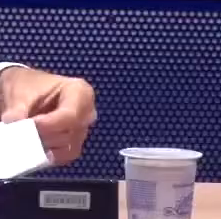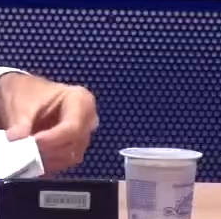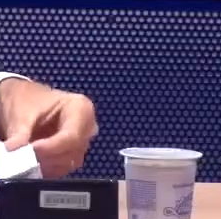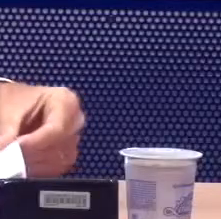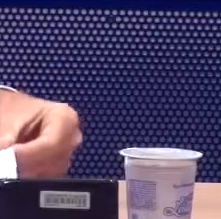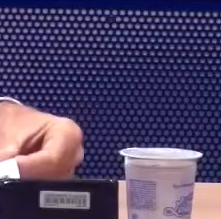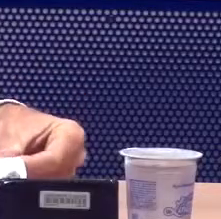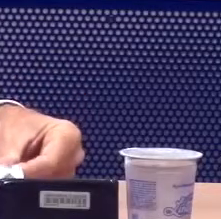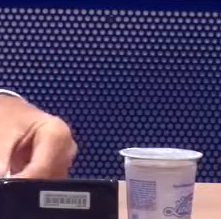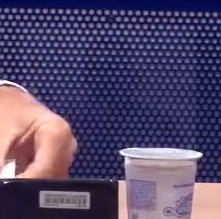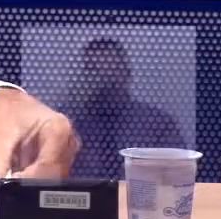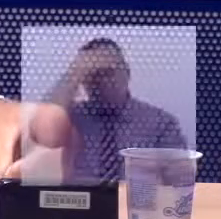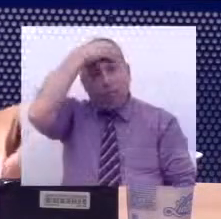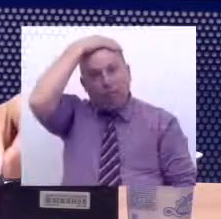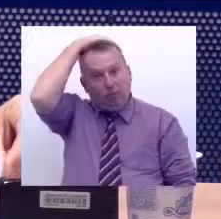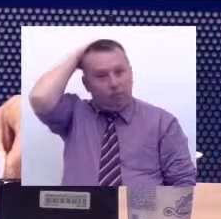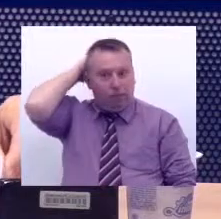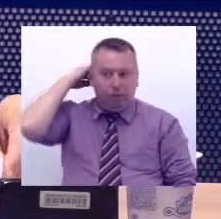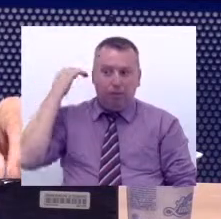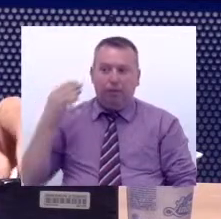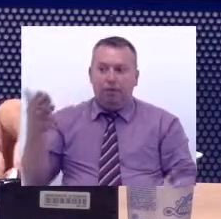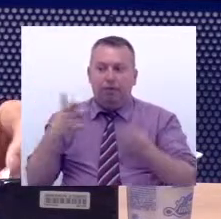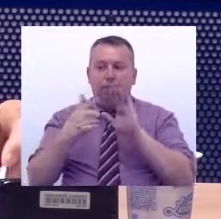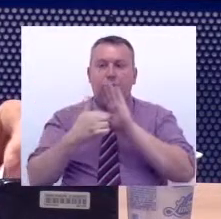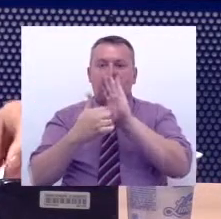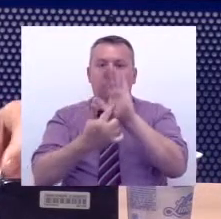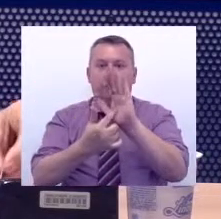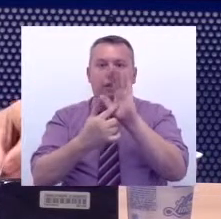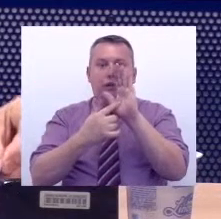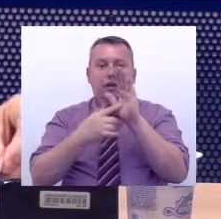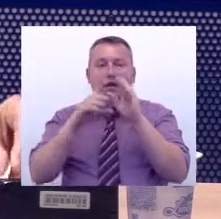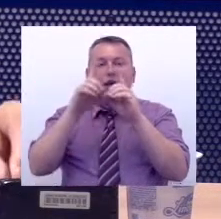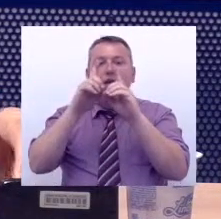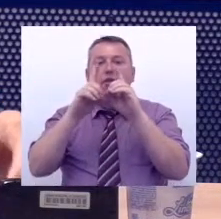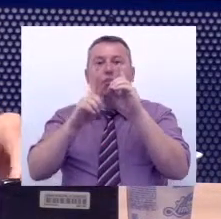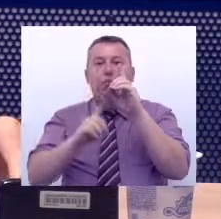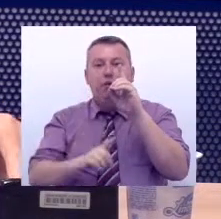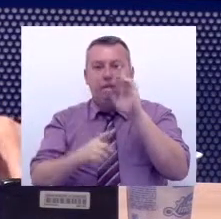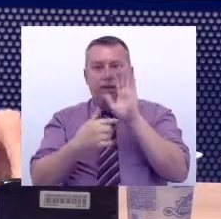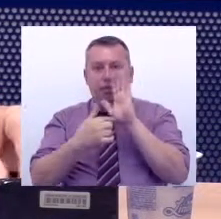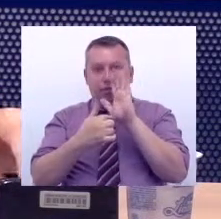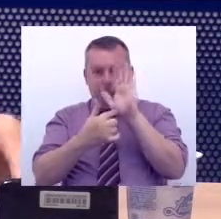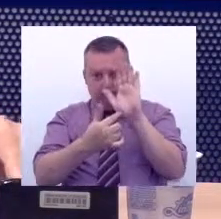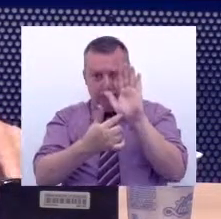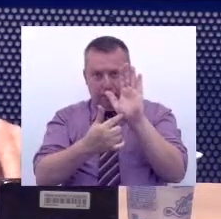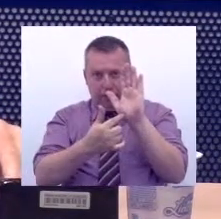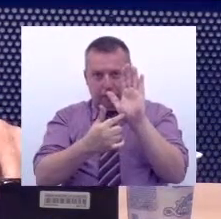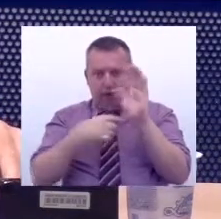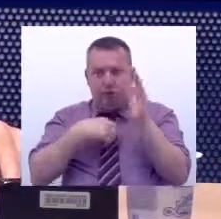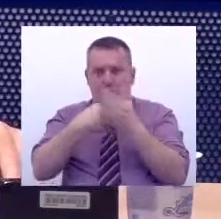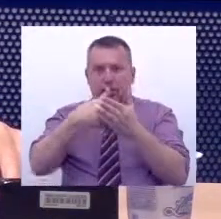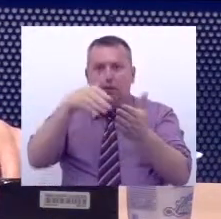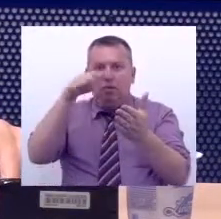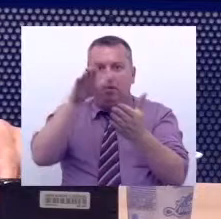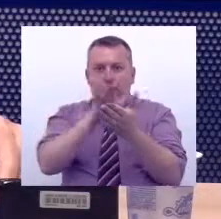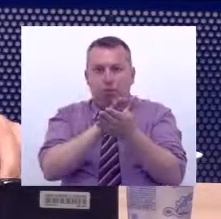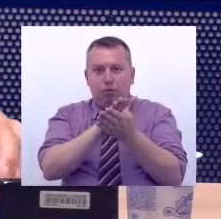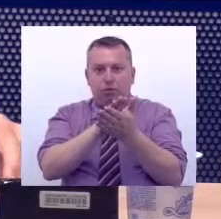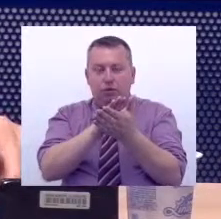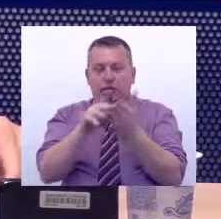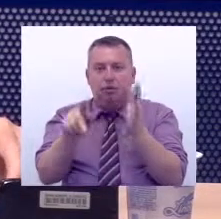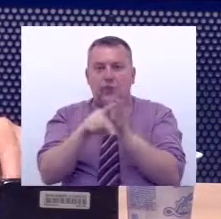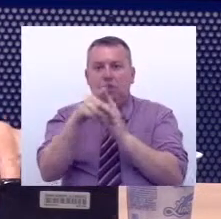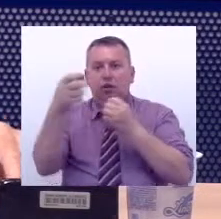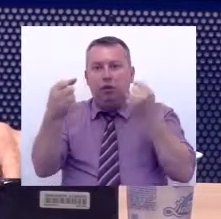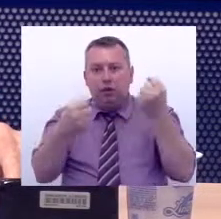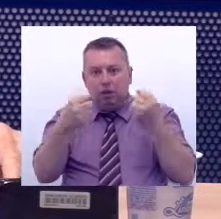5,46%. Aqui nós temos demonstrativos da despesa de origem de recursos, né? Nós temos das multas de